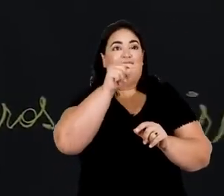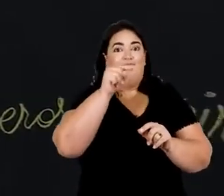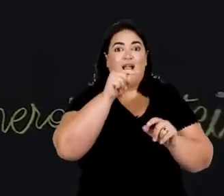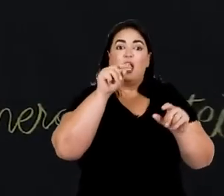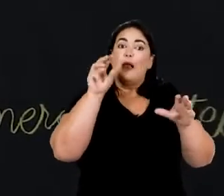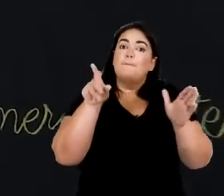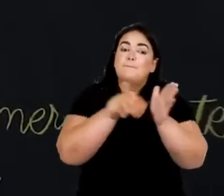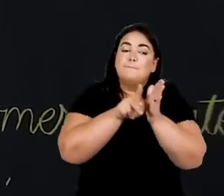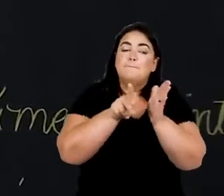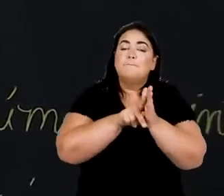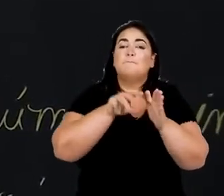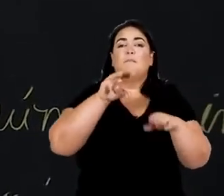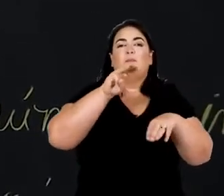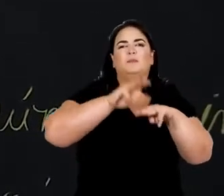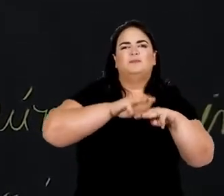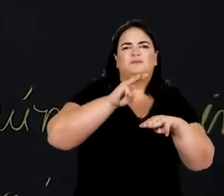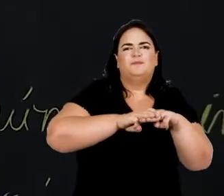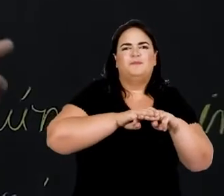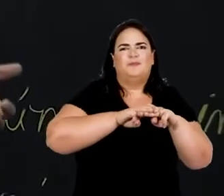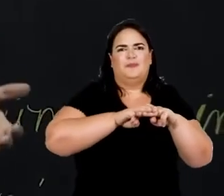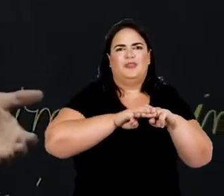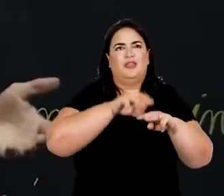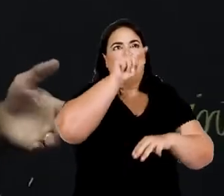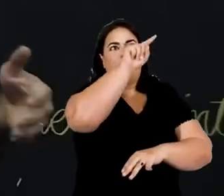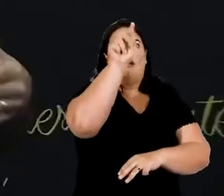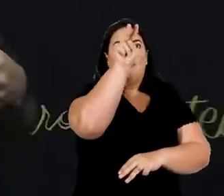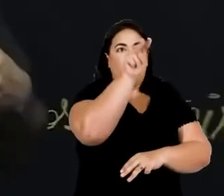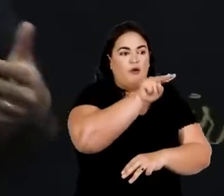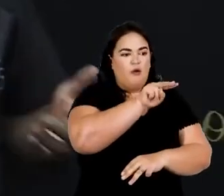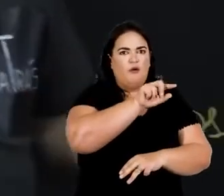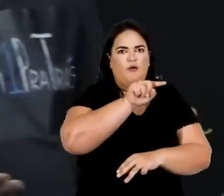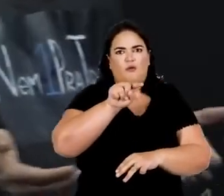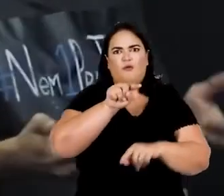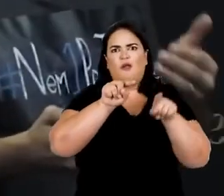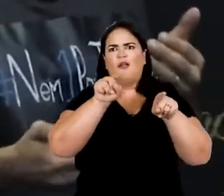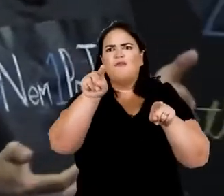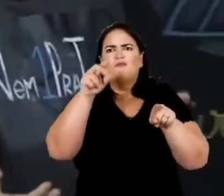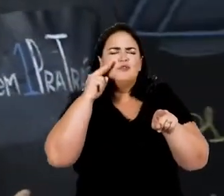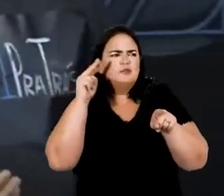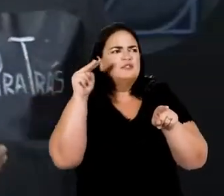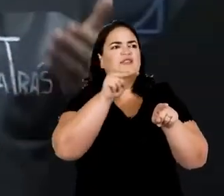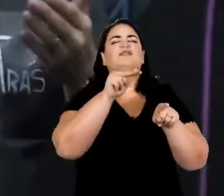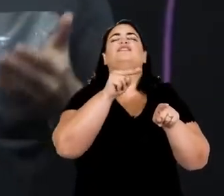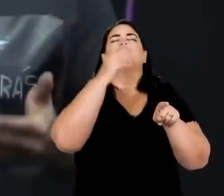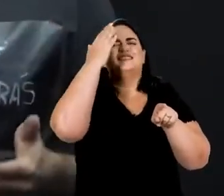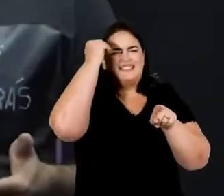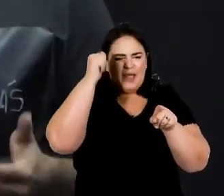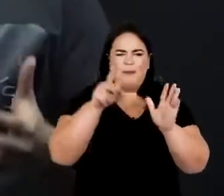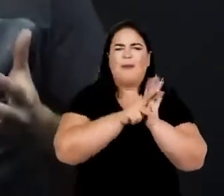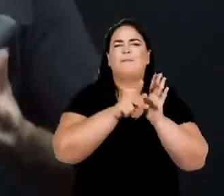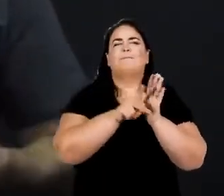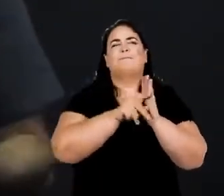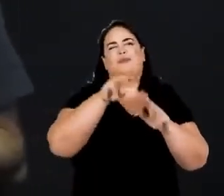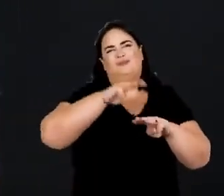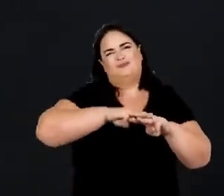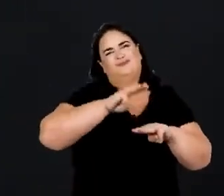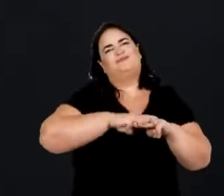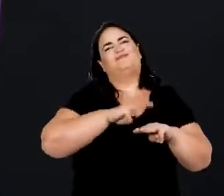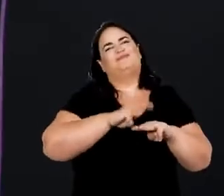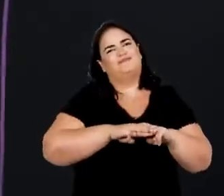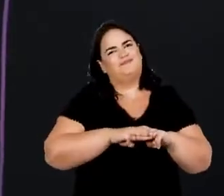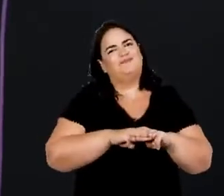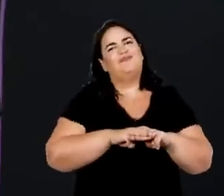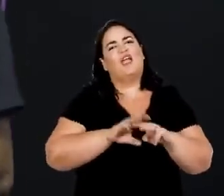letra z com esses dois traços onde você vendo isso em qualquer texto já sabe que essa letra Z é